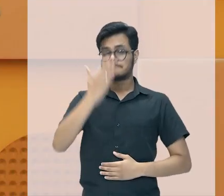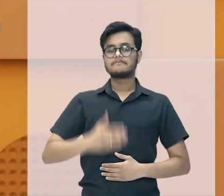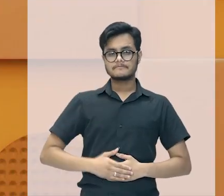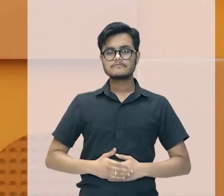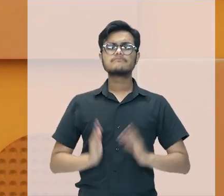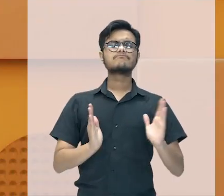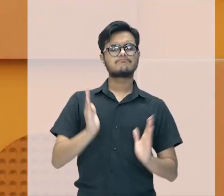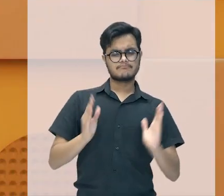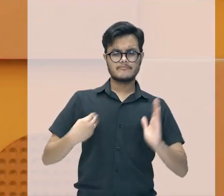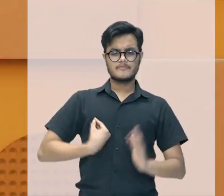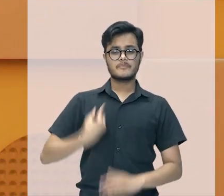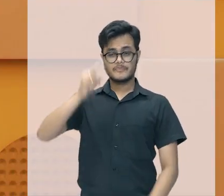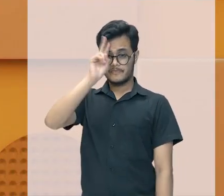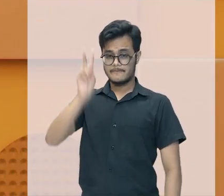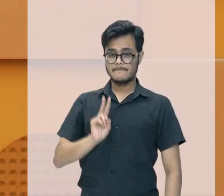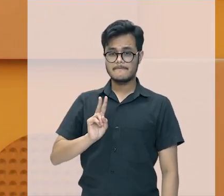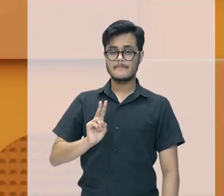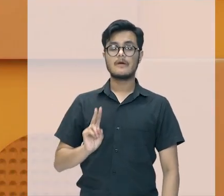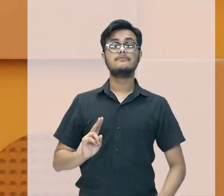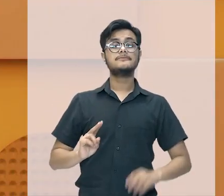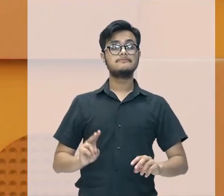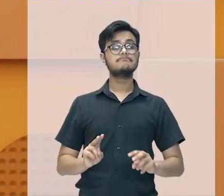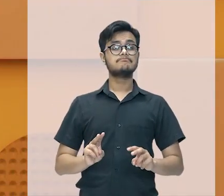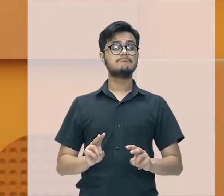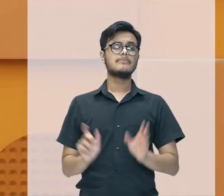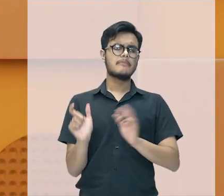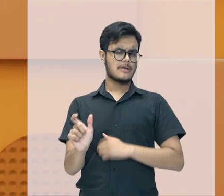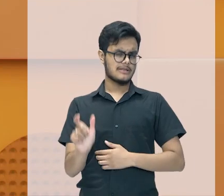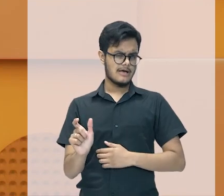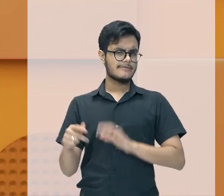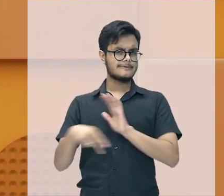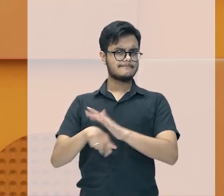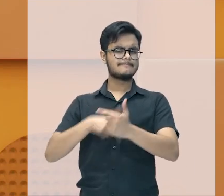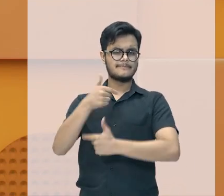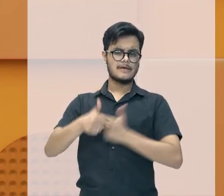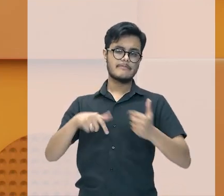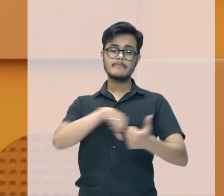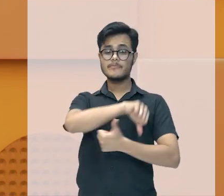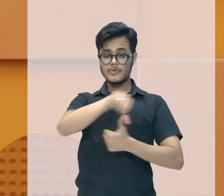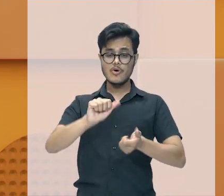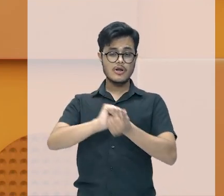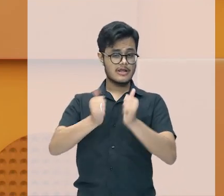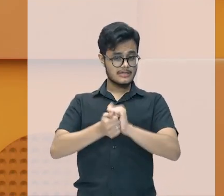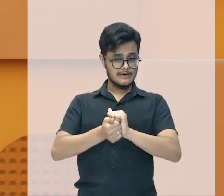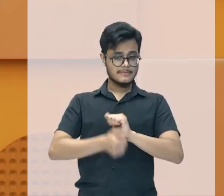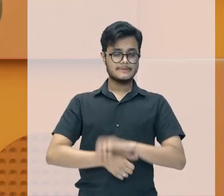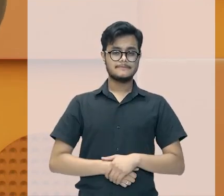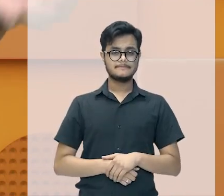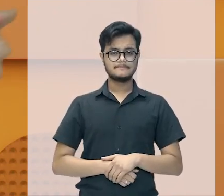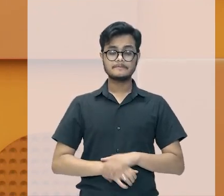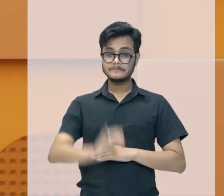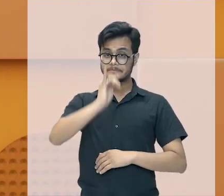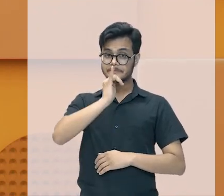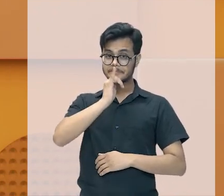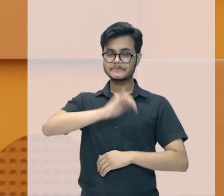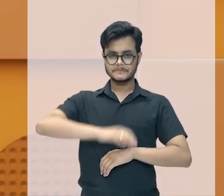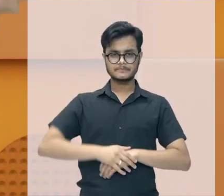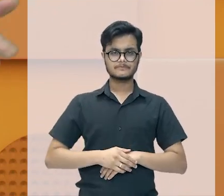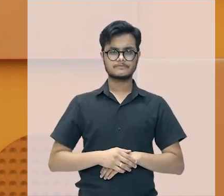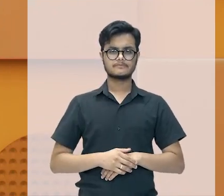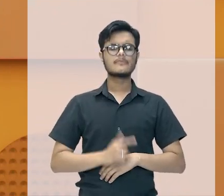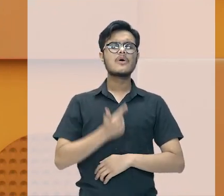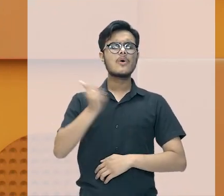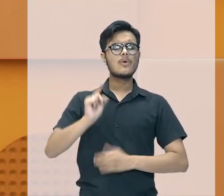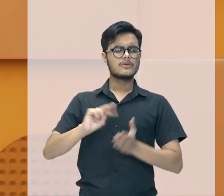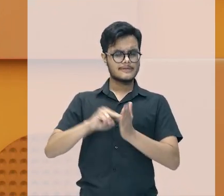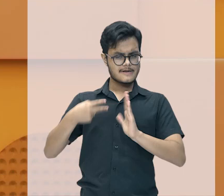da história, essa conotação, então, ela vai mudando, tá? Olha só, vamos ver, então, outros